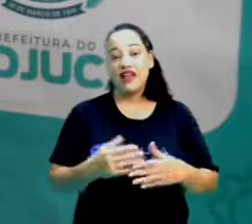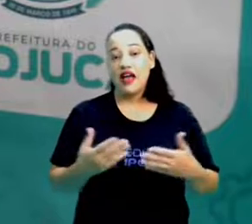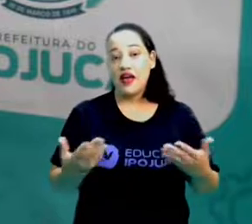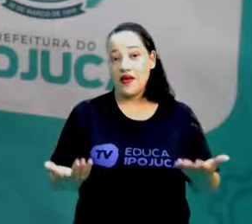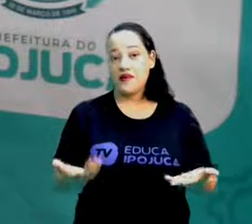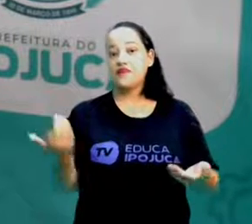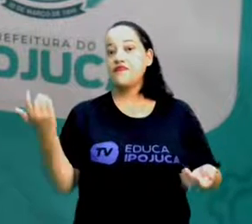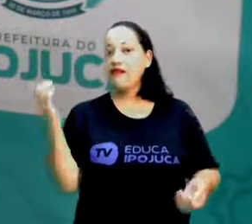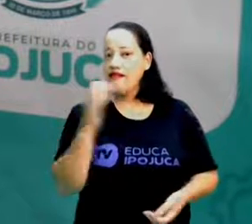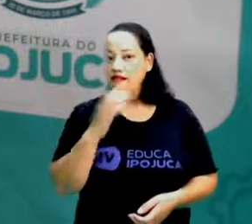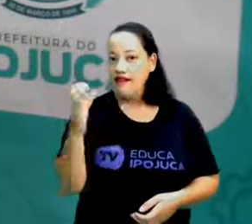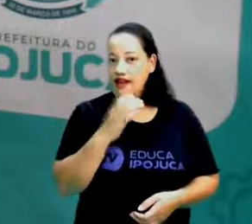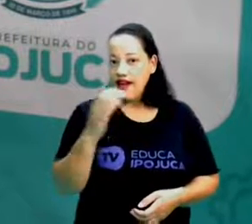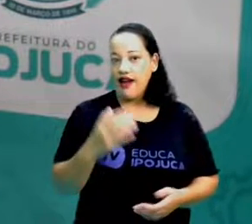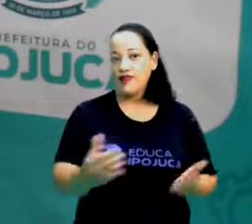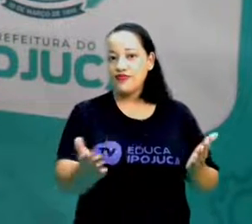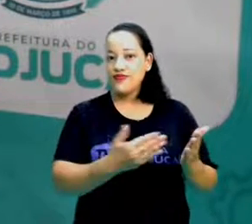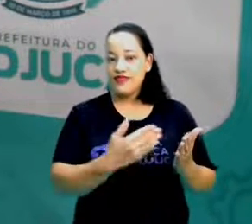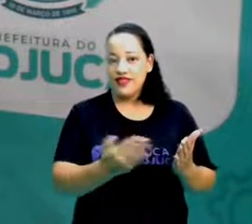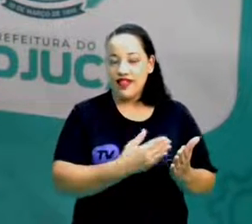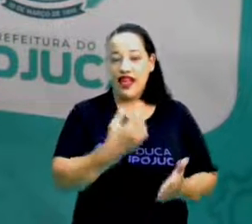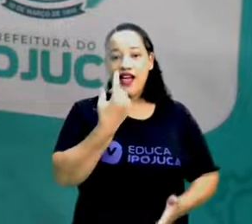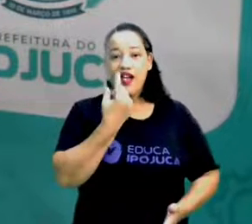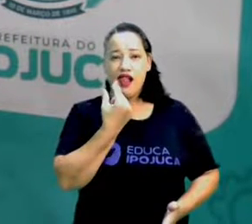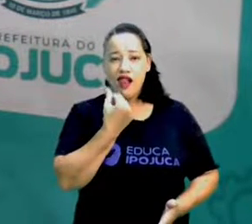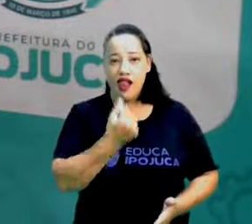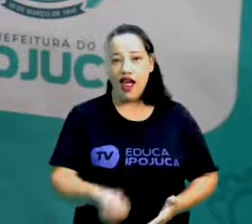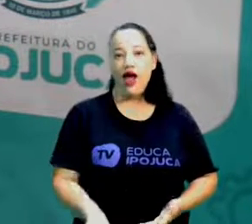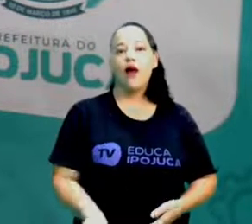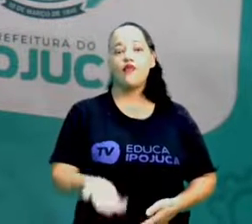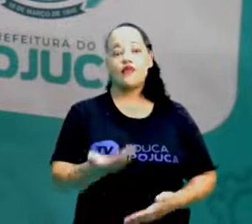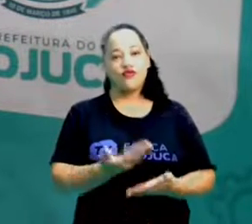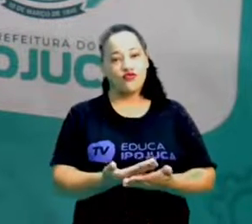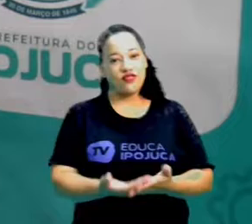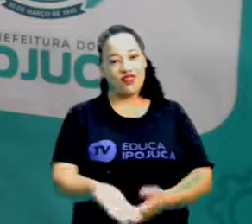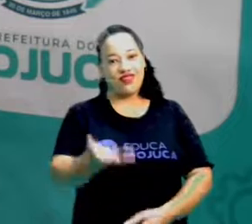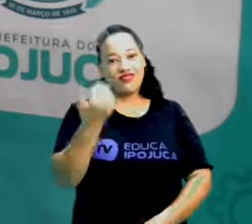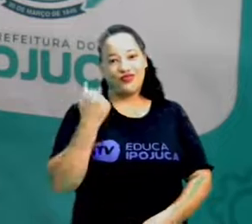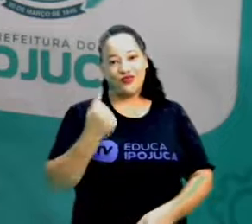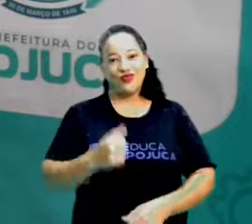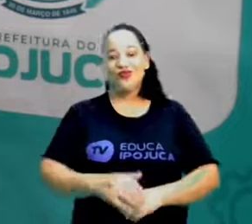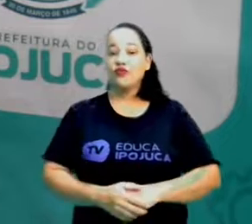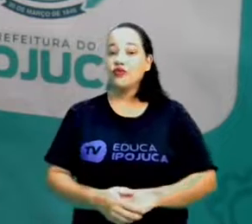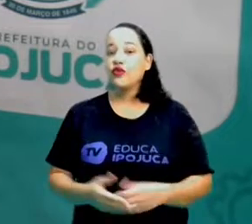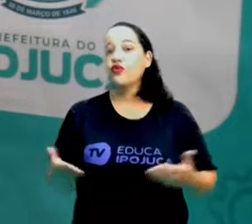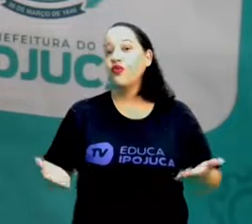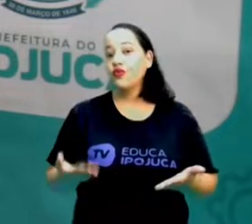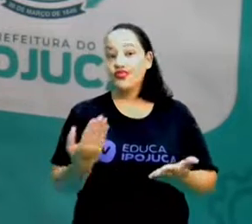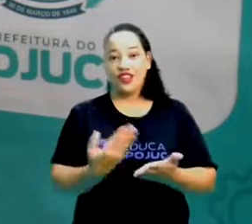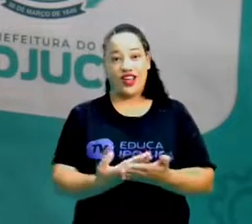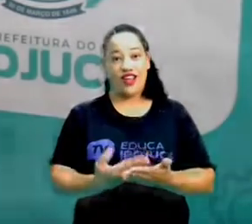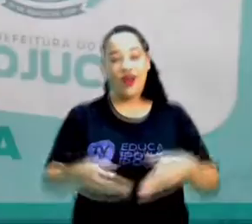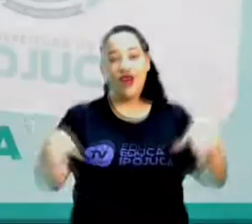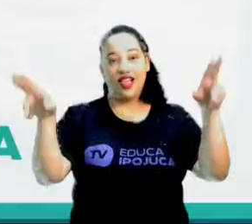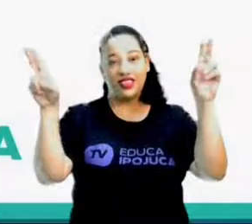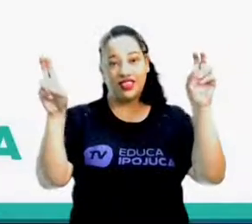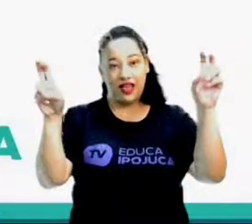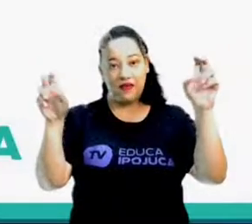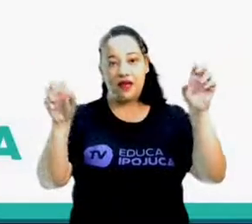Não perca tempo, pegue seu caderno, o lápis e vamos estudar. A aula de hoje é